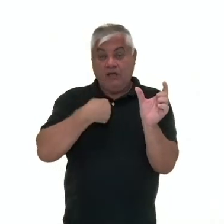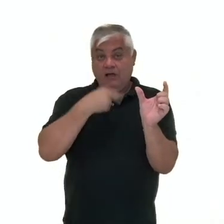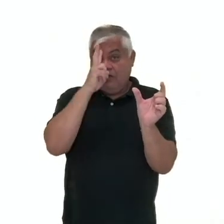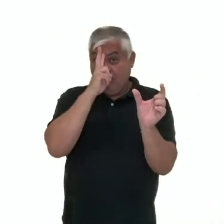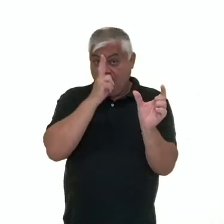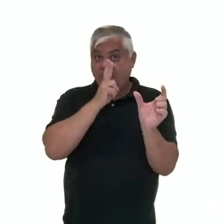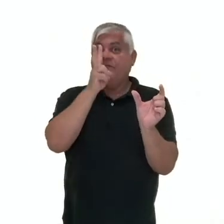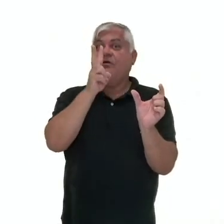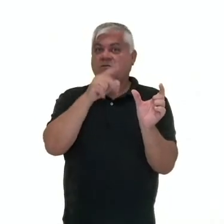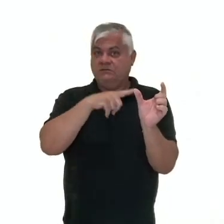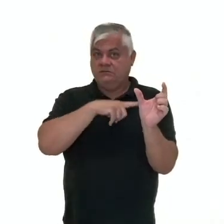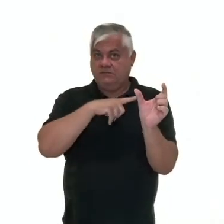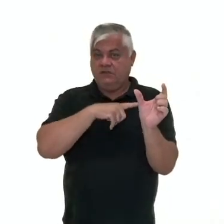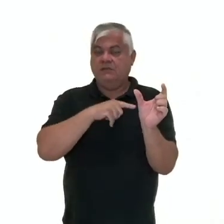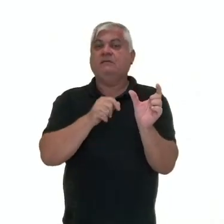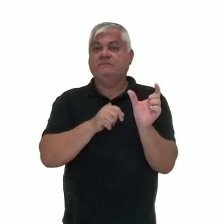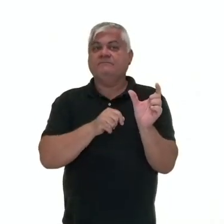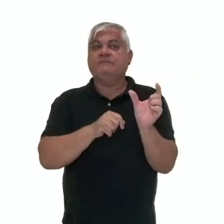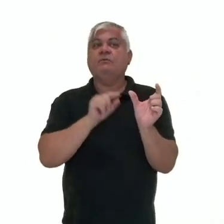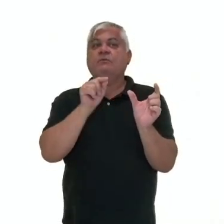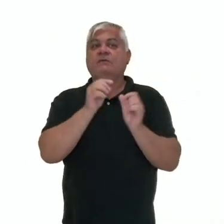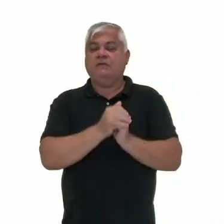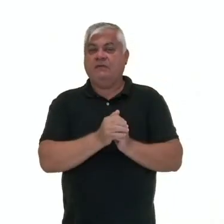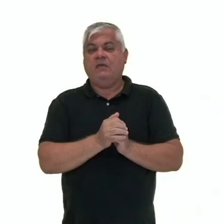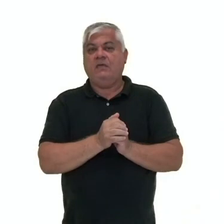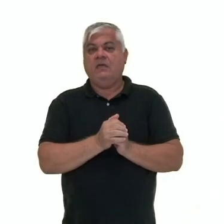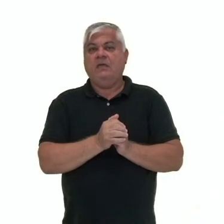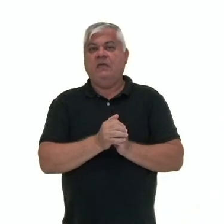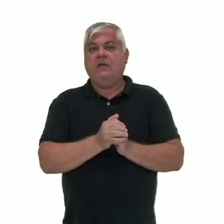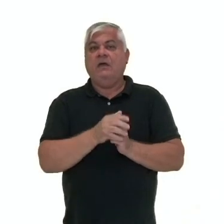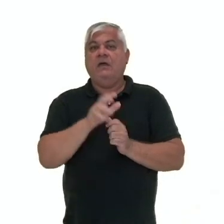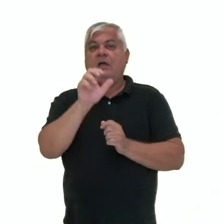maior intensidade sonora. Olha lá os exemplos.